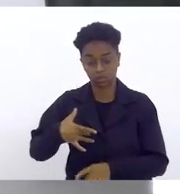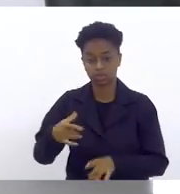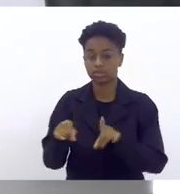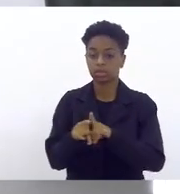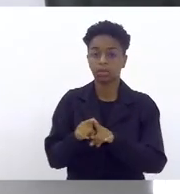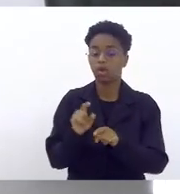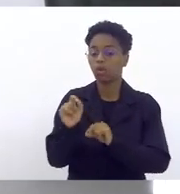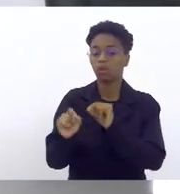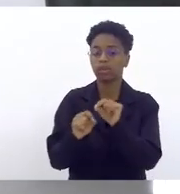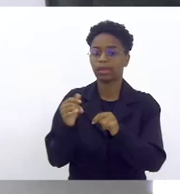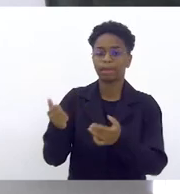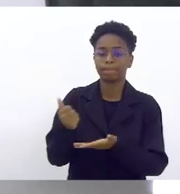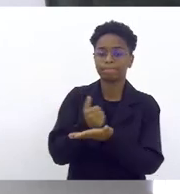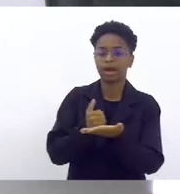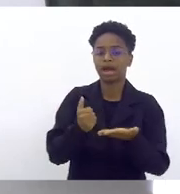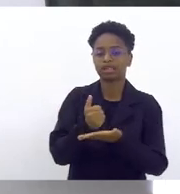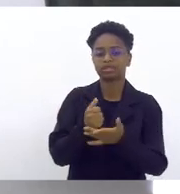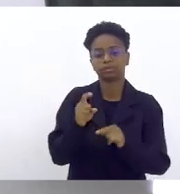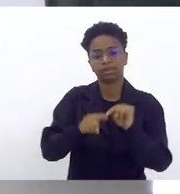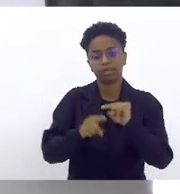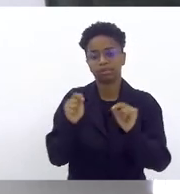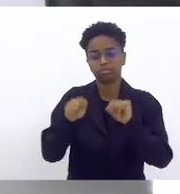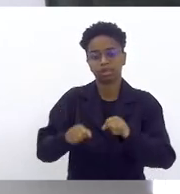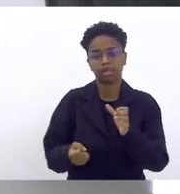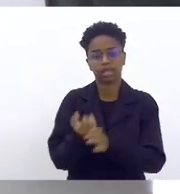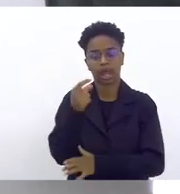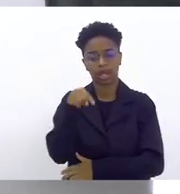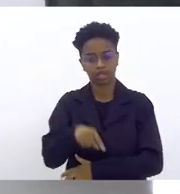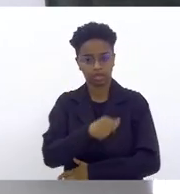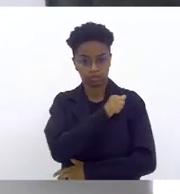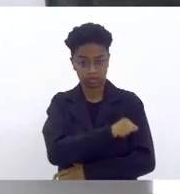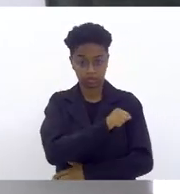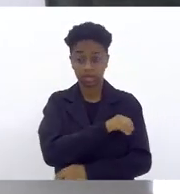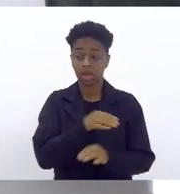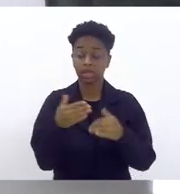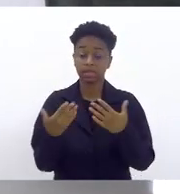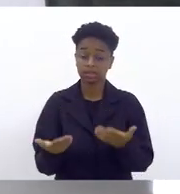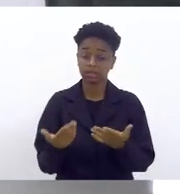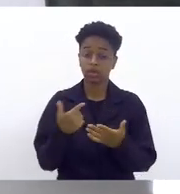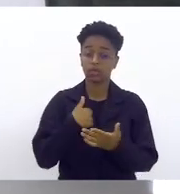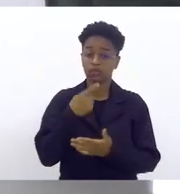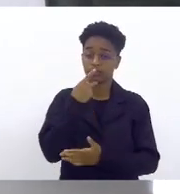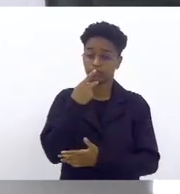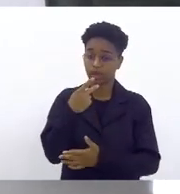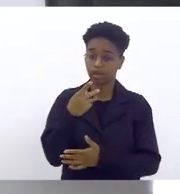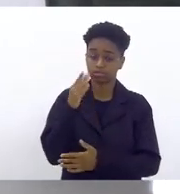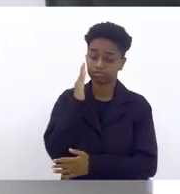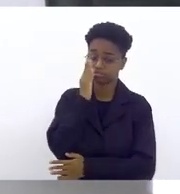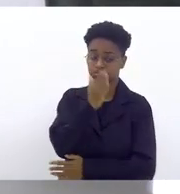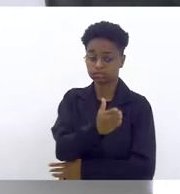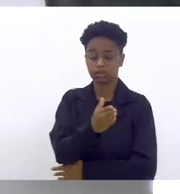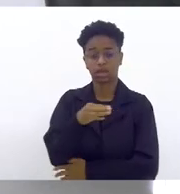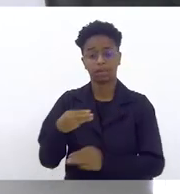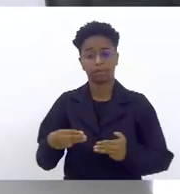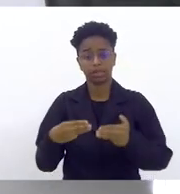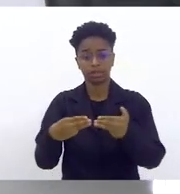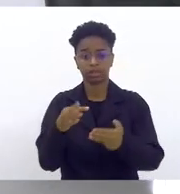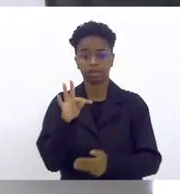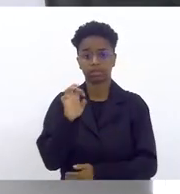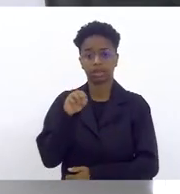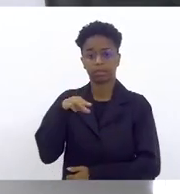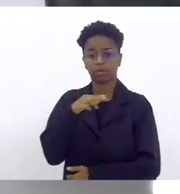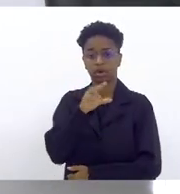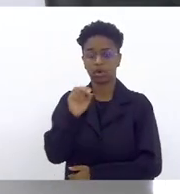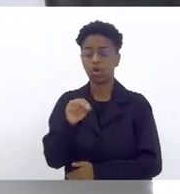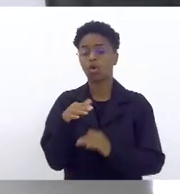que o Estado do Rio de Janeiro pode ter Então nesse sentido Me dirigindo aí ao Ministro tempão qual seria o nosso papel